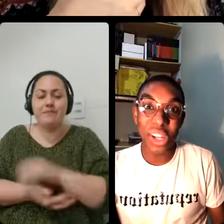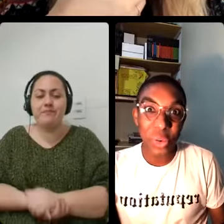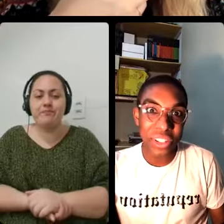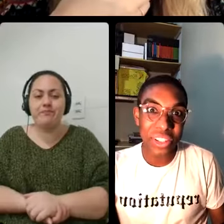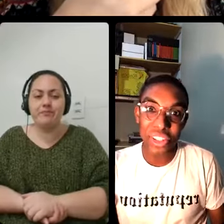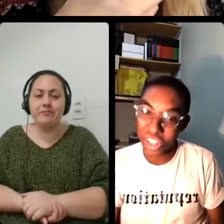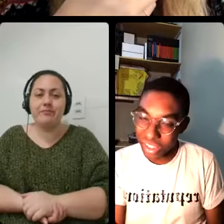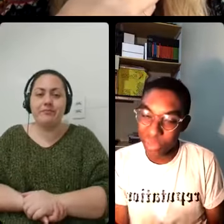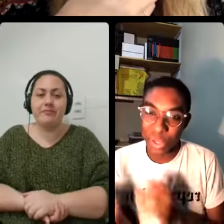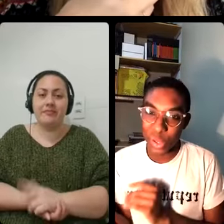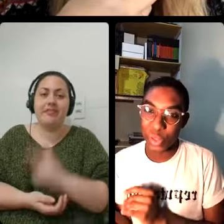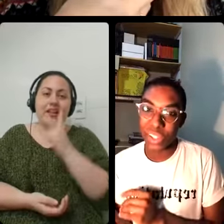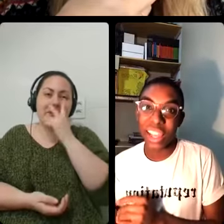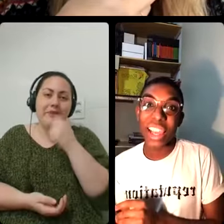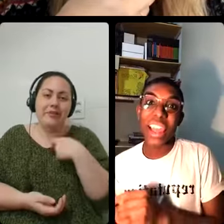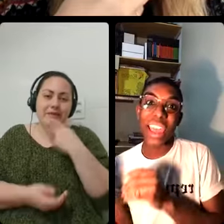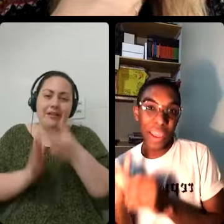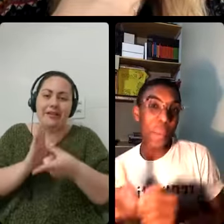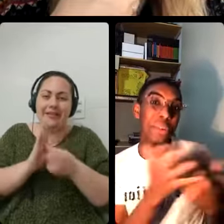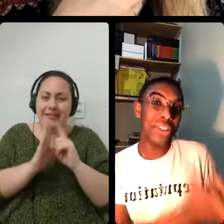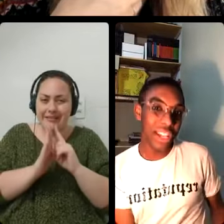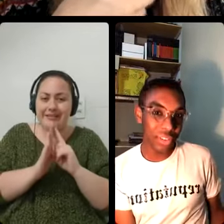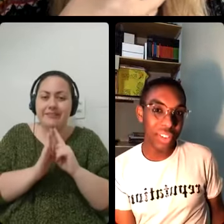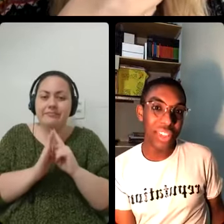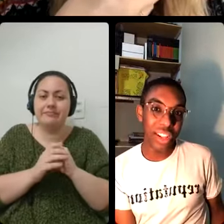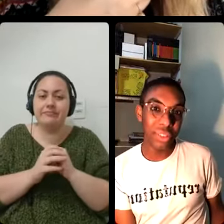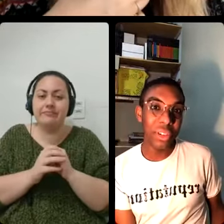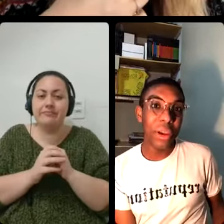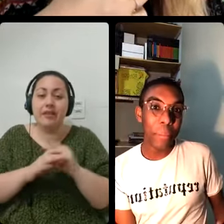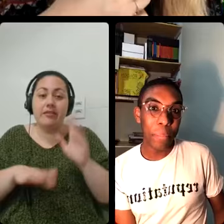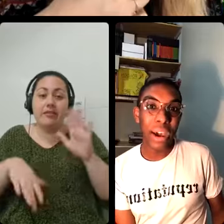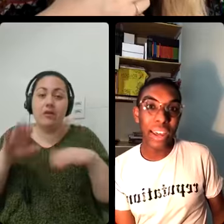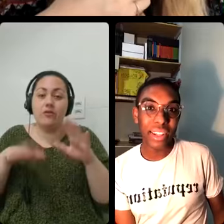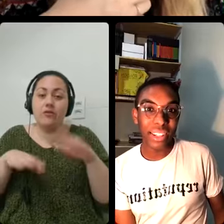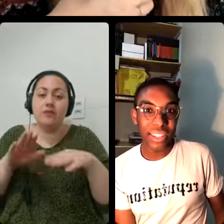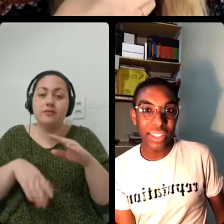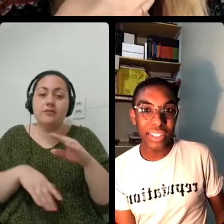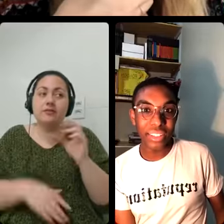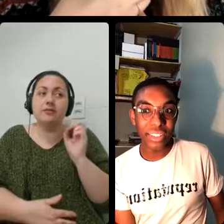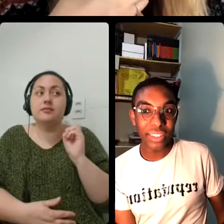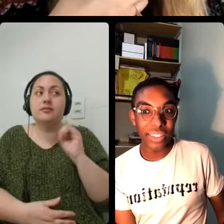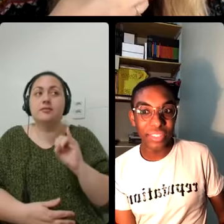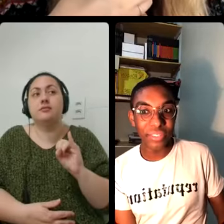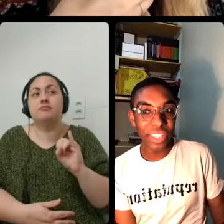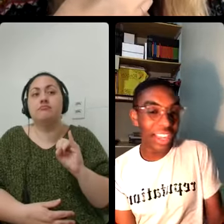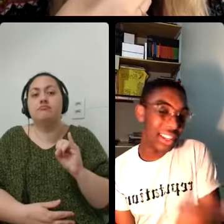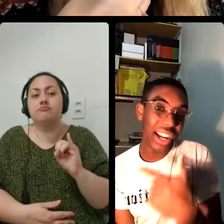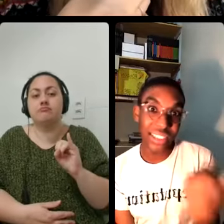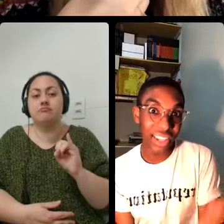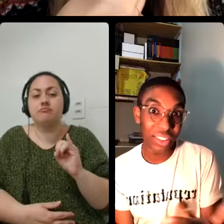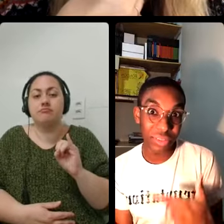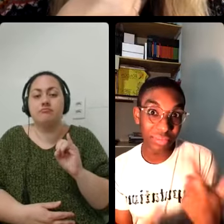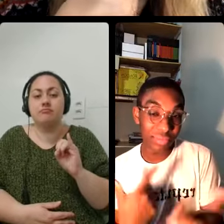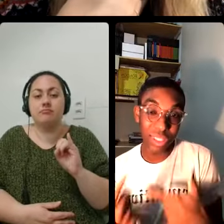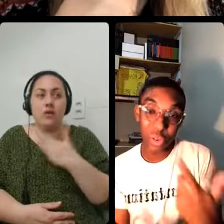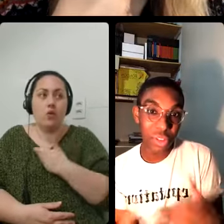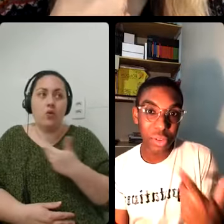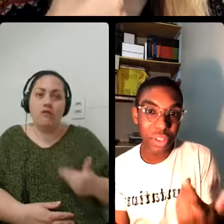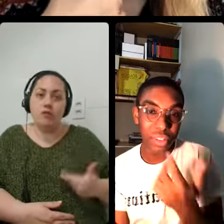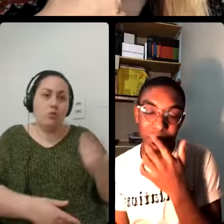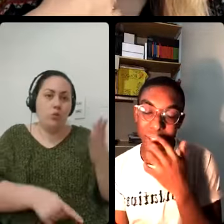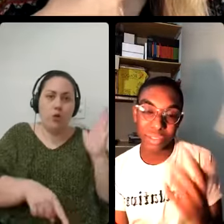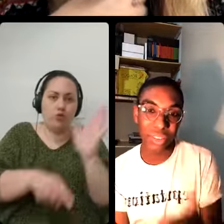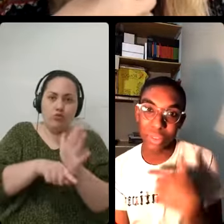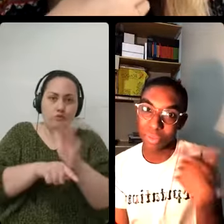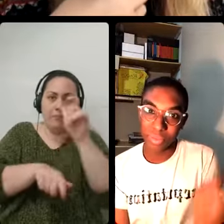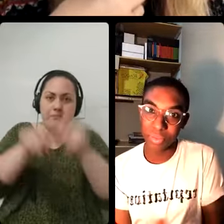Talvez não assistir essas pessoas é um projeto do Estado para que essa cadeia não